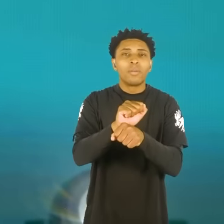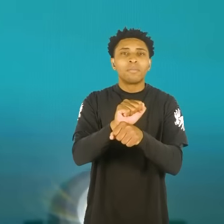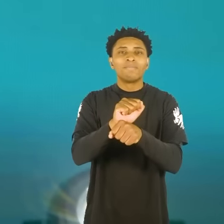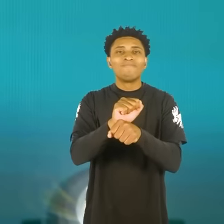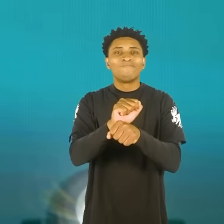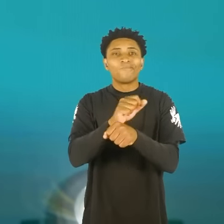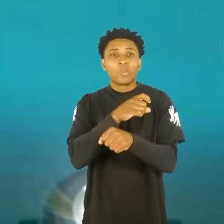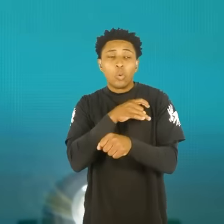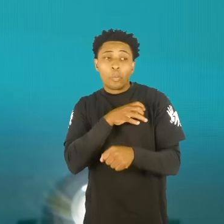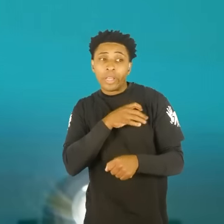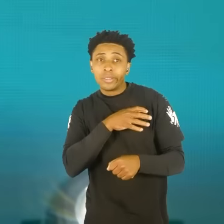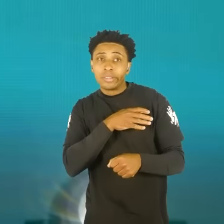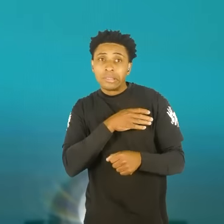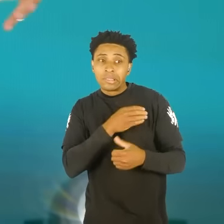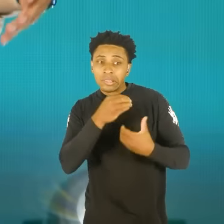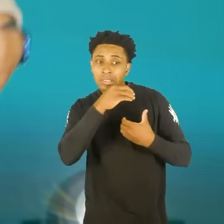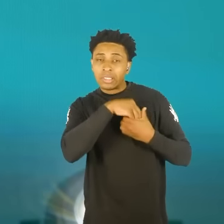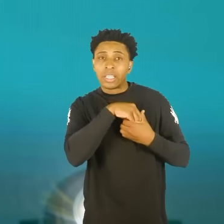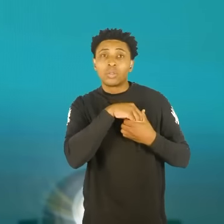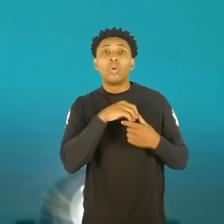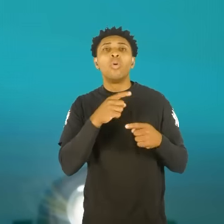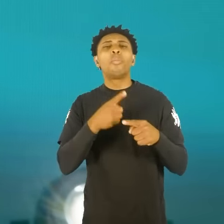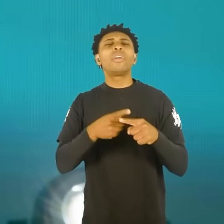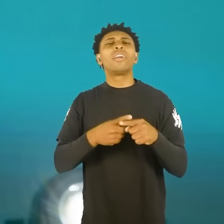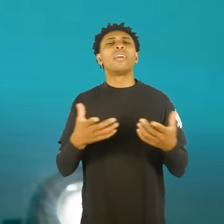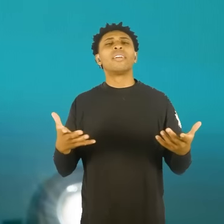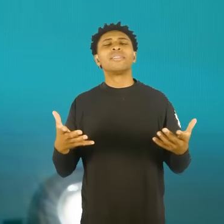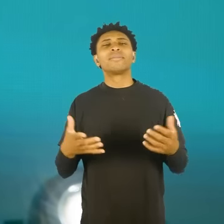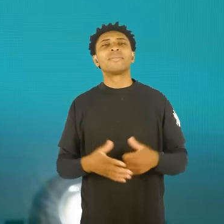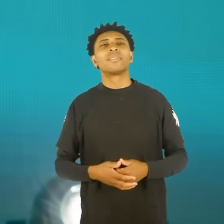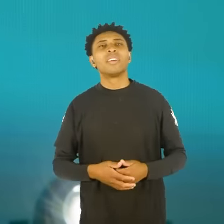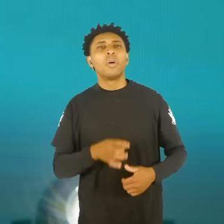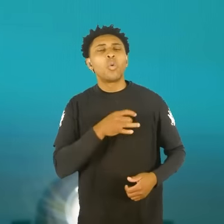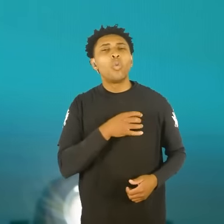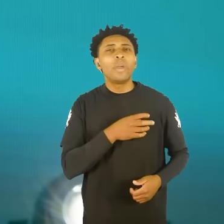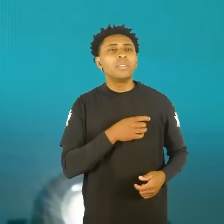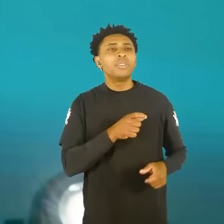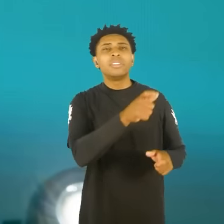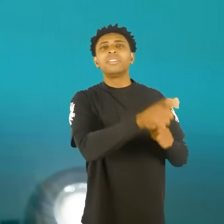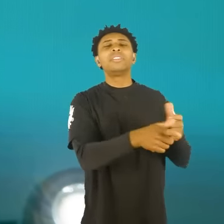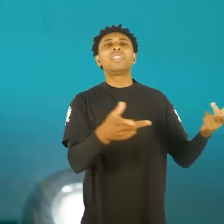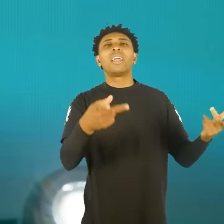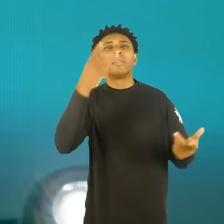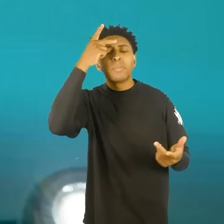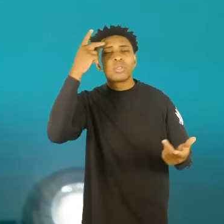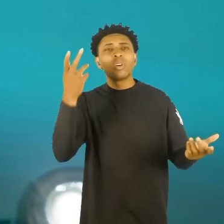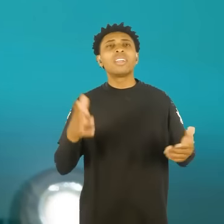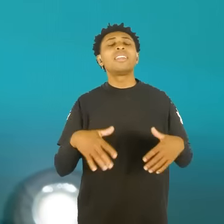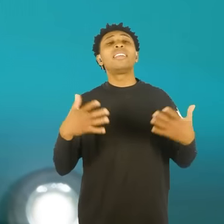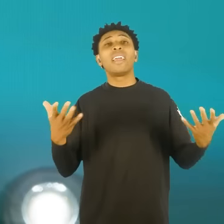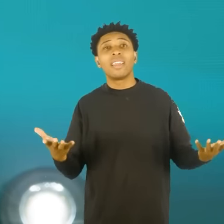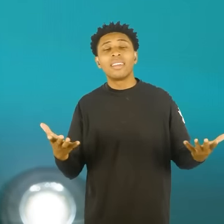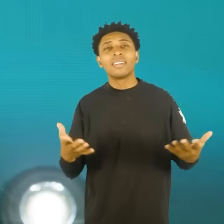você se acuou? Por que que você se apagou? Por quê? Está com medinho de quem? Sabe o que é